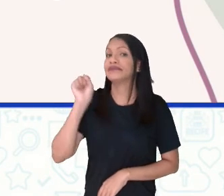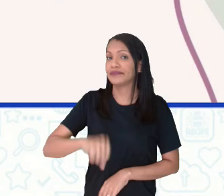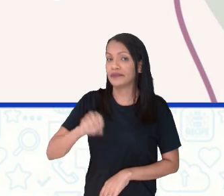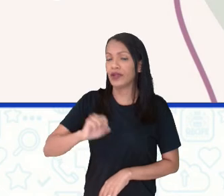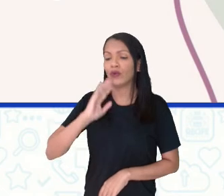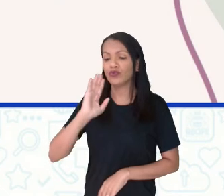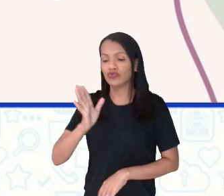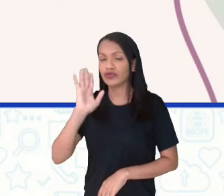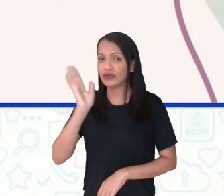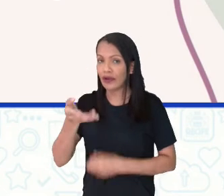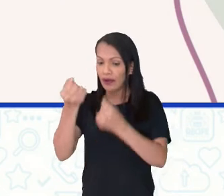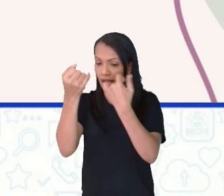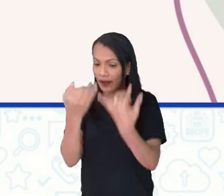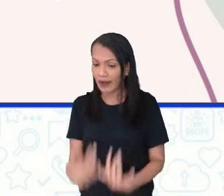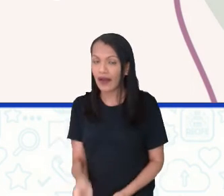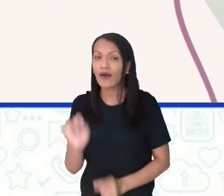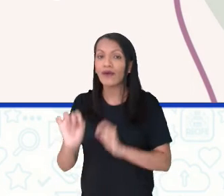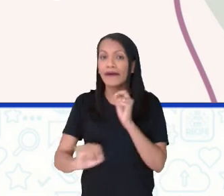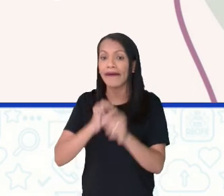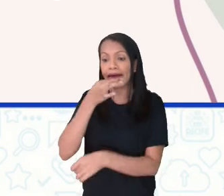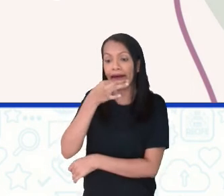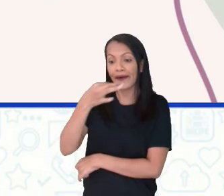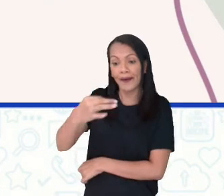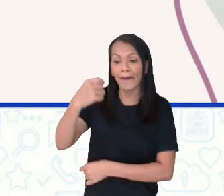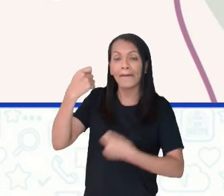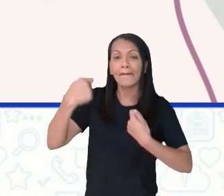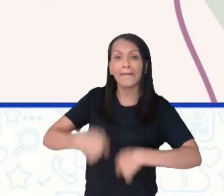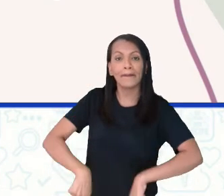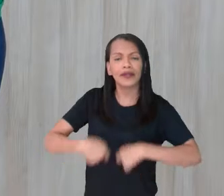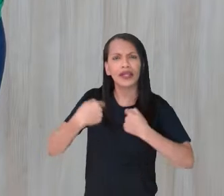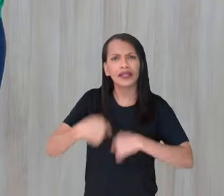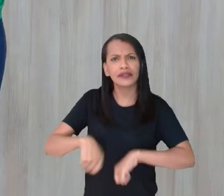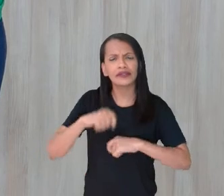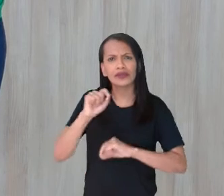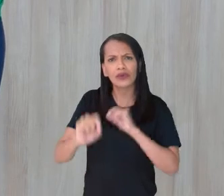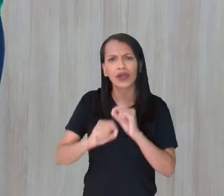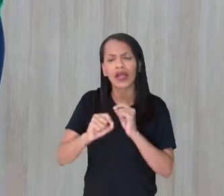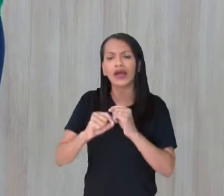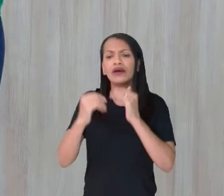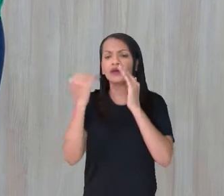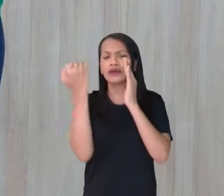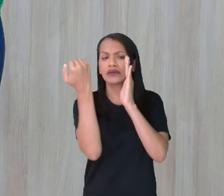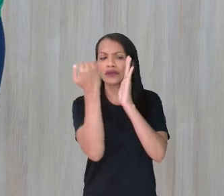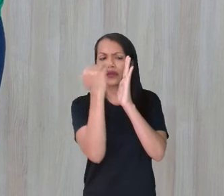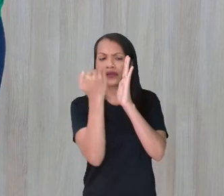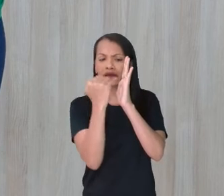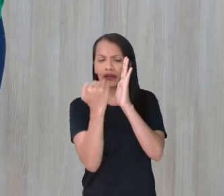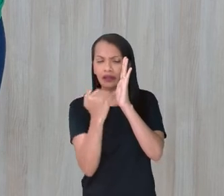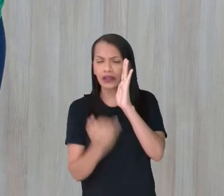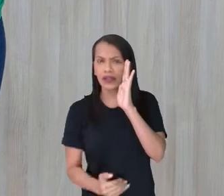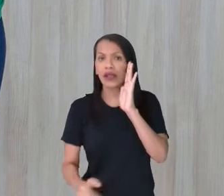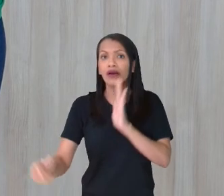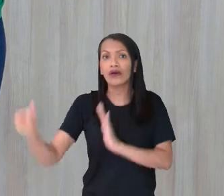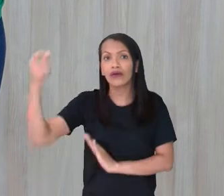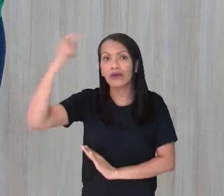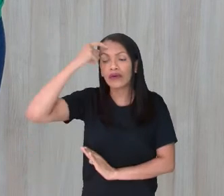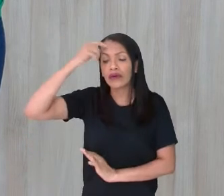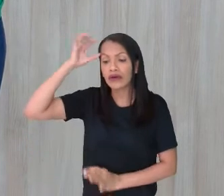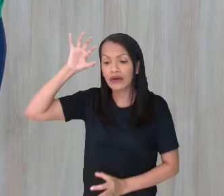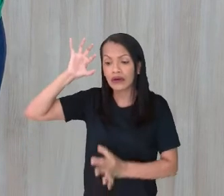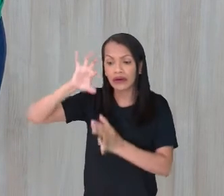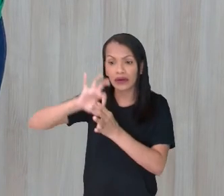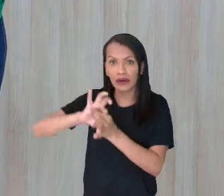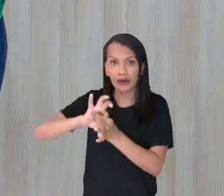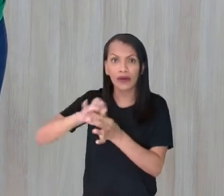venho falando para vocês que a argumentação ela precisa seguir um raciocínio lógico.